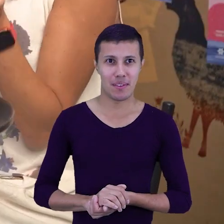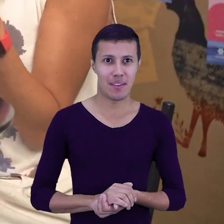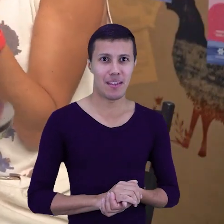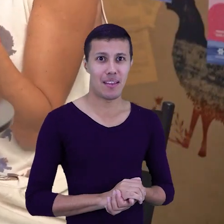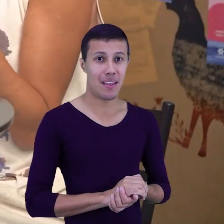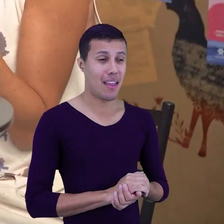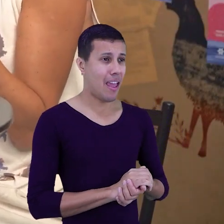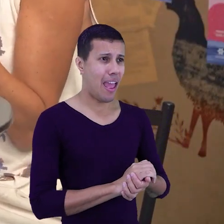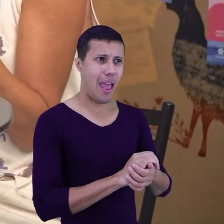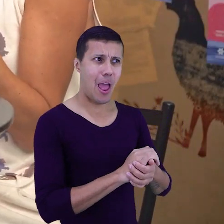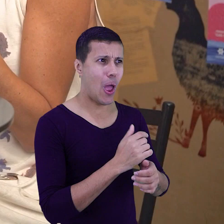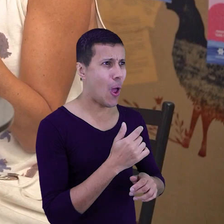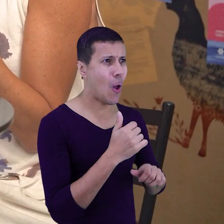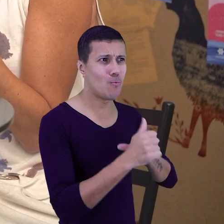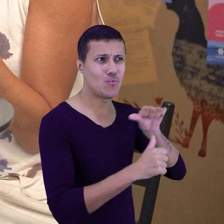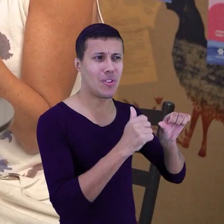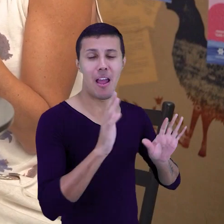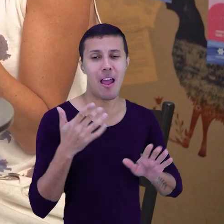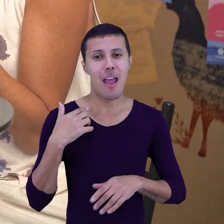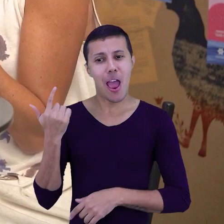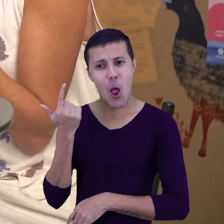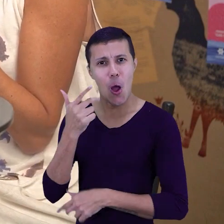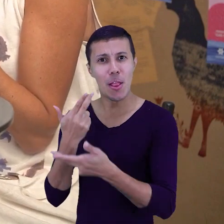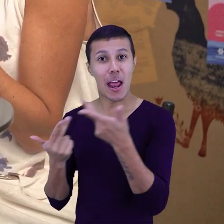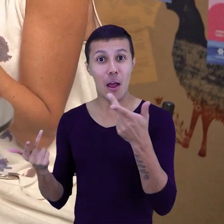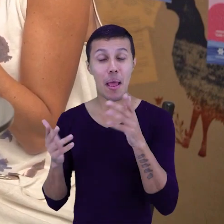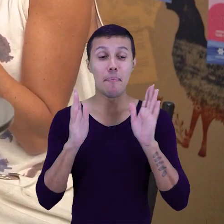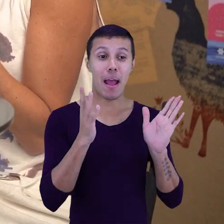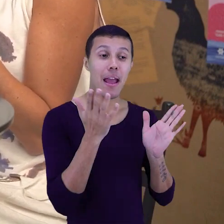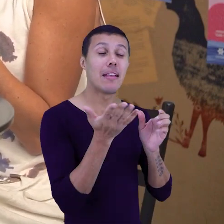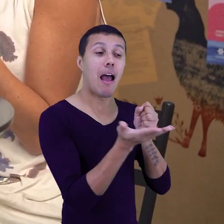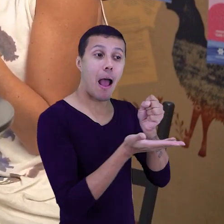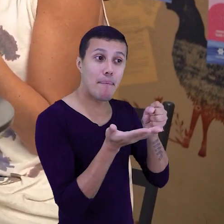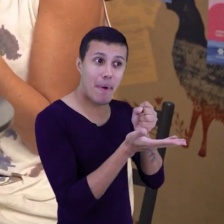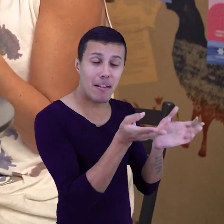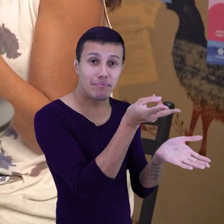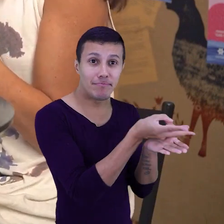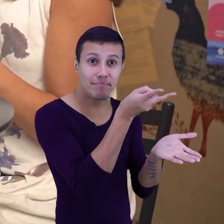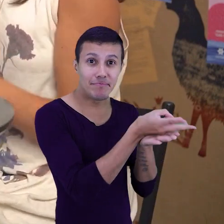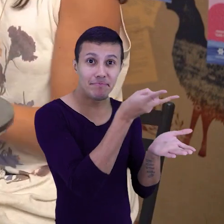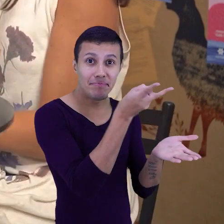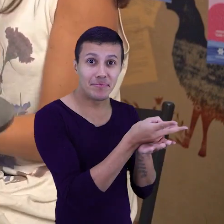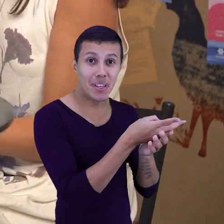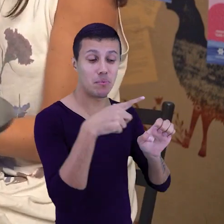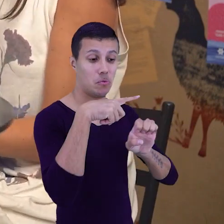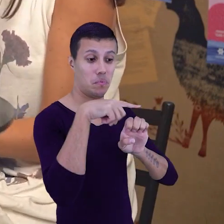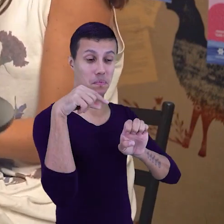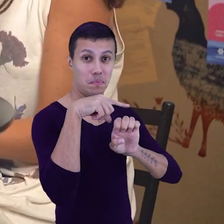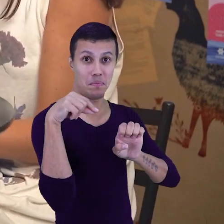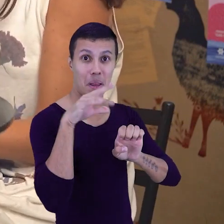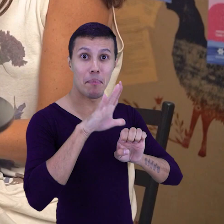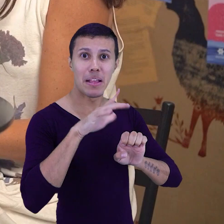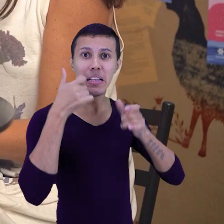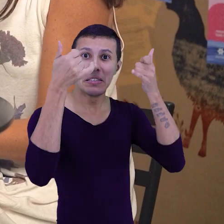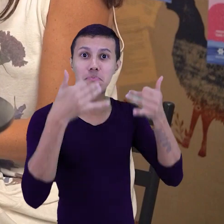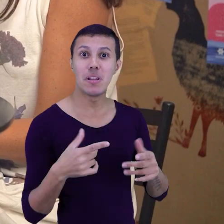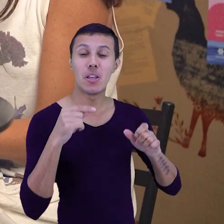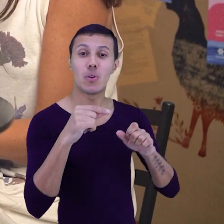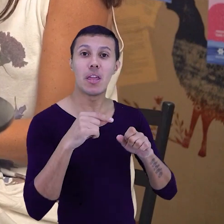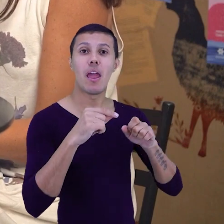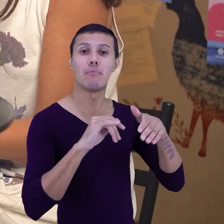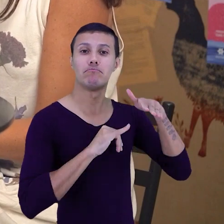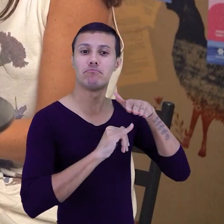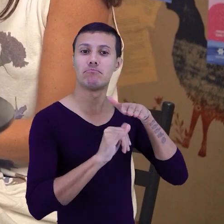Porque especializar. É outra coisa, né? É outro bicho você criar um empreendimento. A raiz pode ser a mesma, né? Do empreendedorismo. Mas aí quando